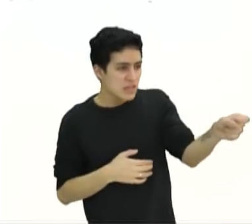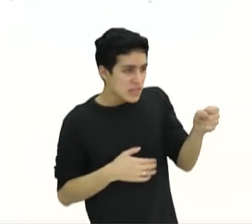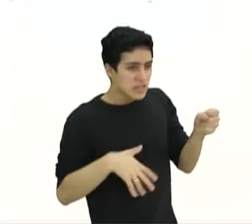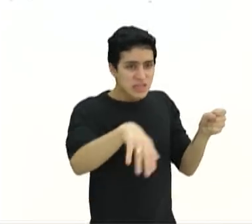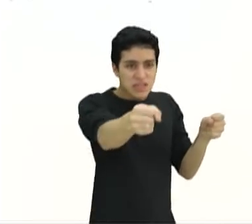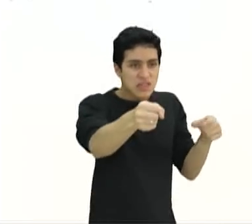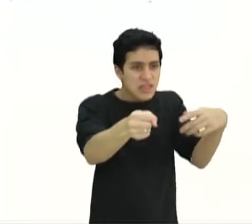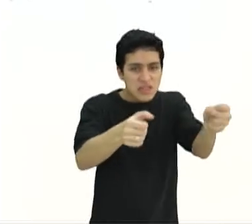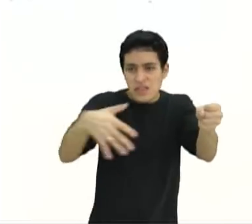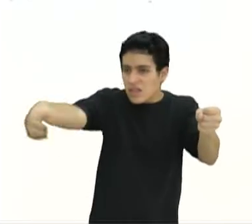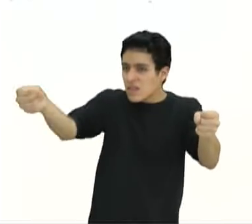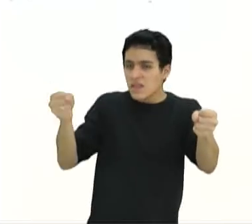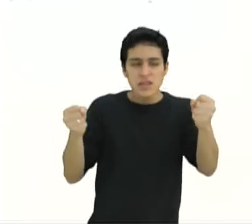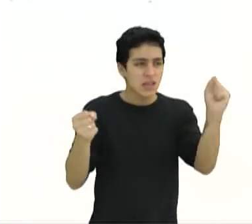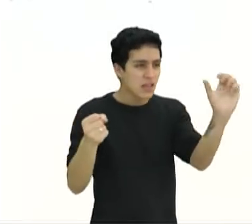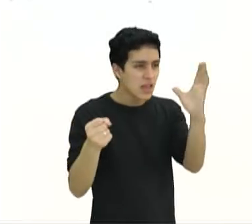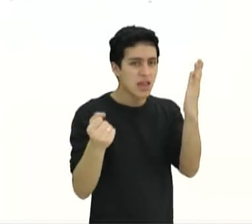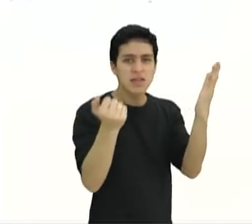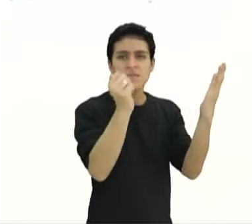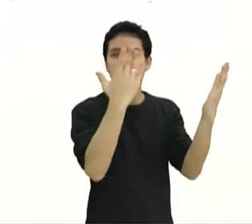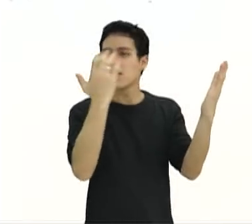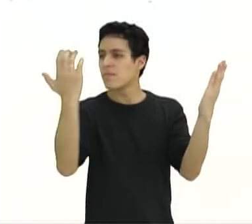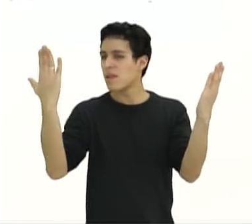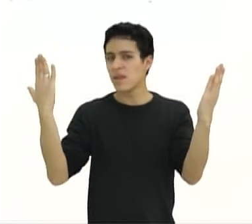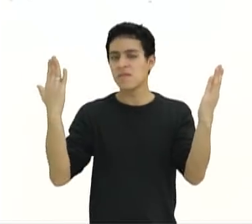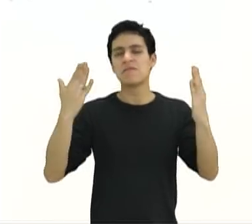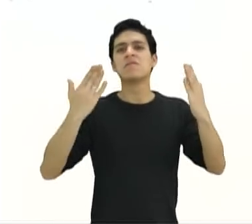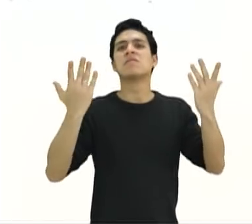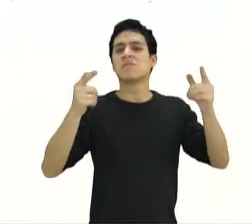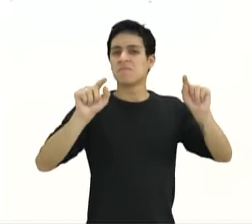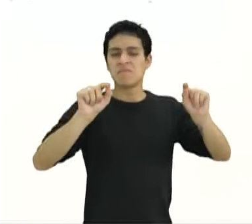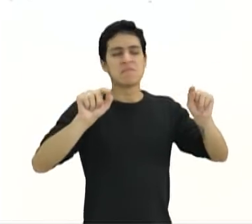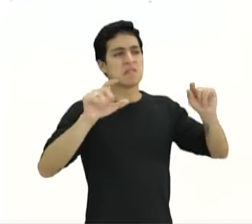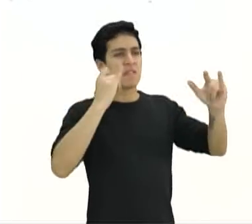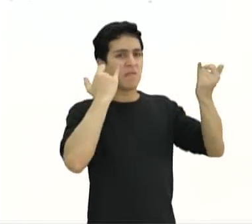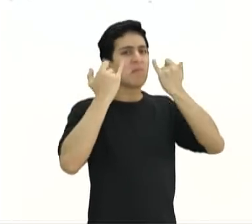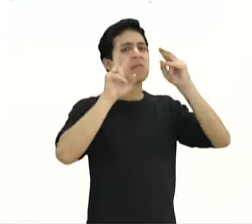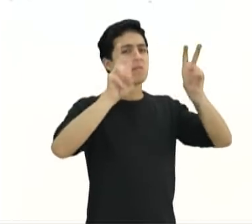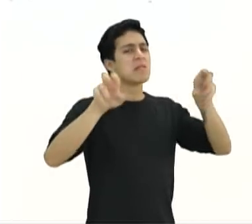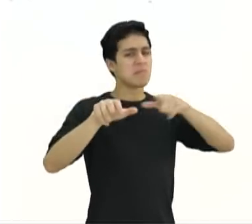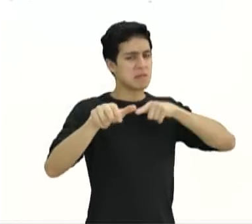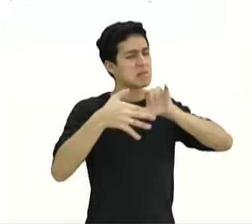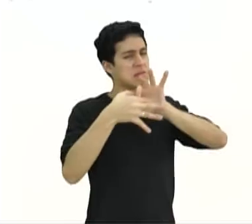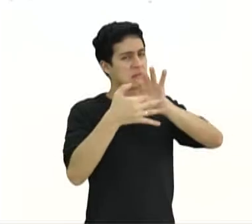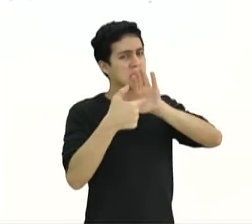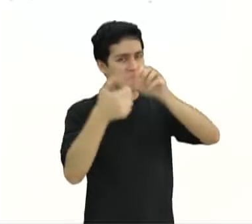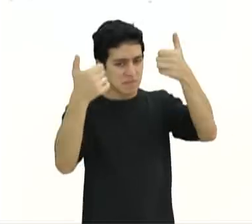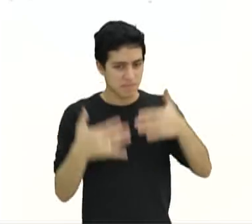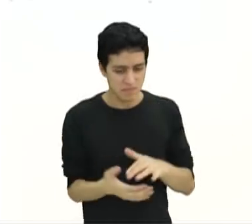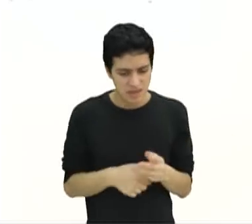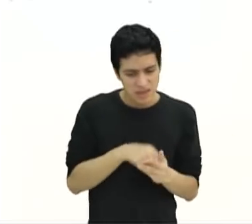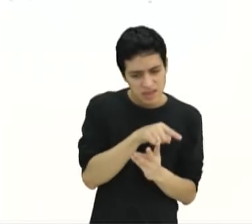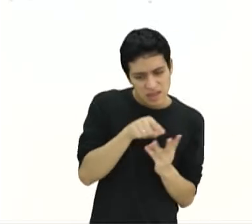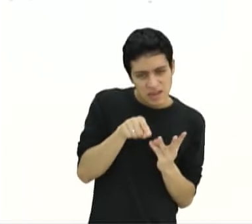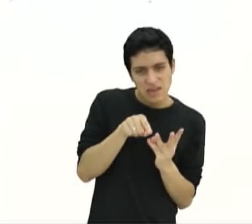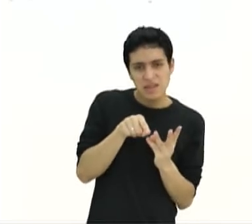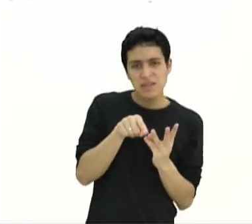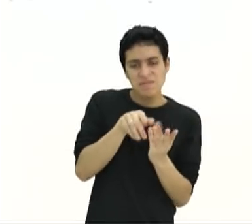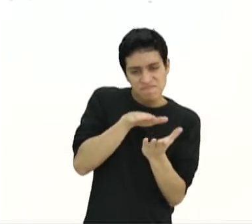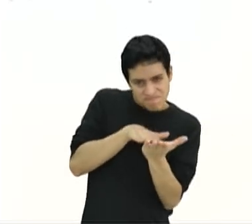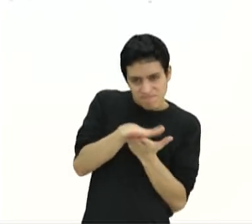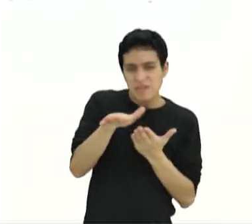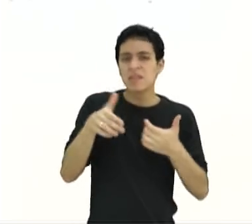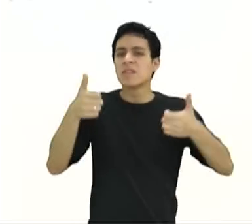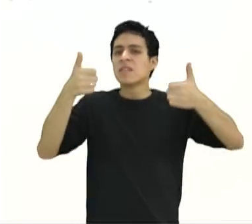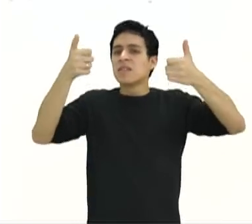Muitos Espelhos. Já temos alguma informação aqui relacionada ao tema. 3 edições comemoram os 150 anos